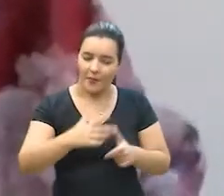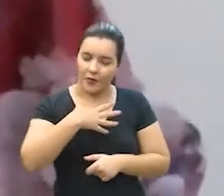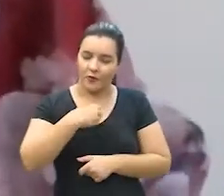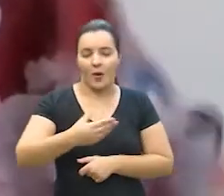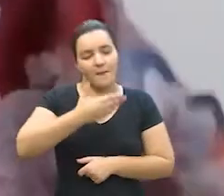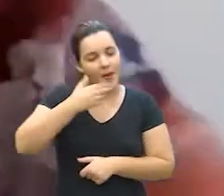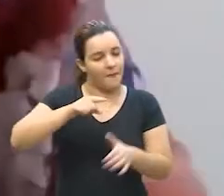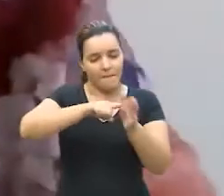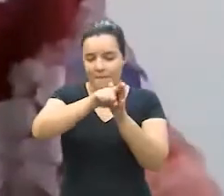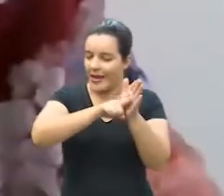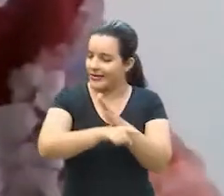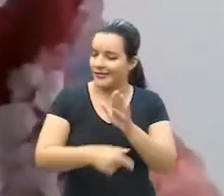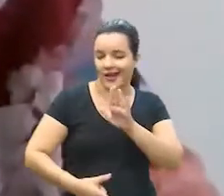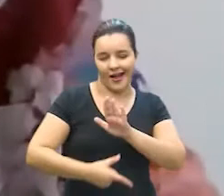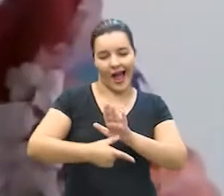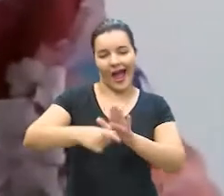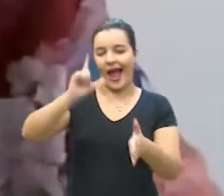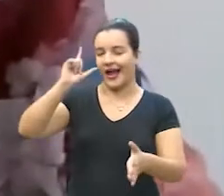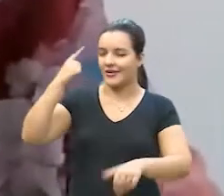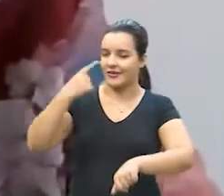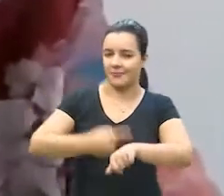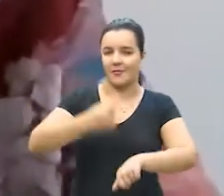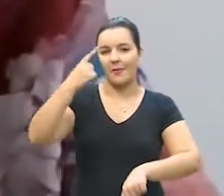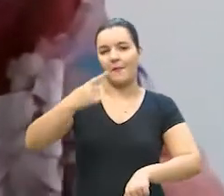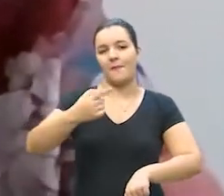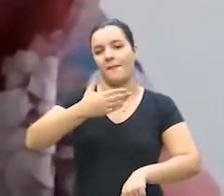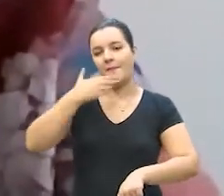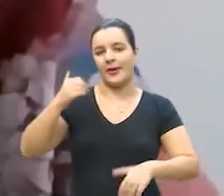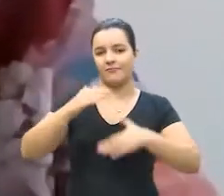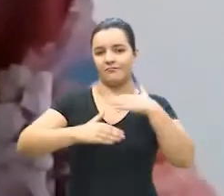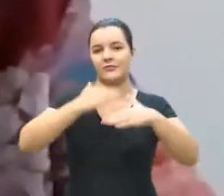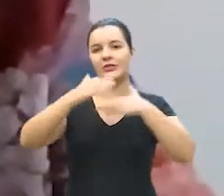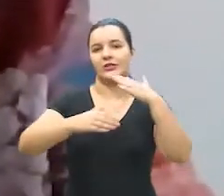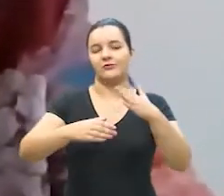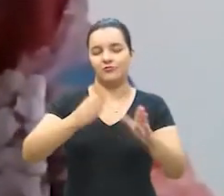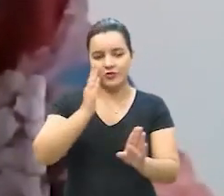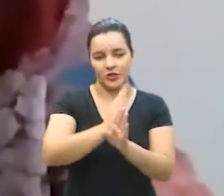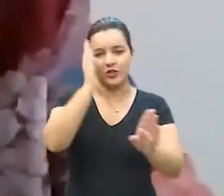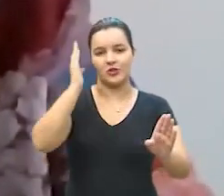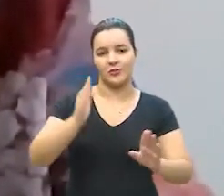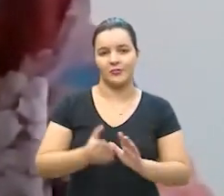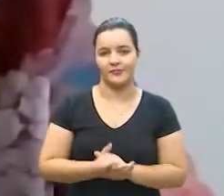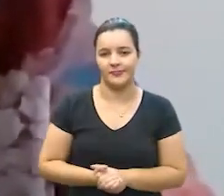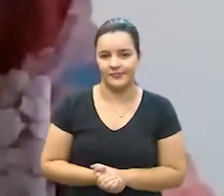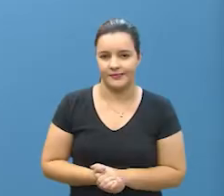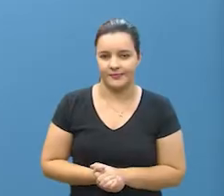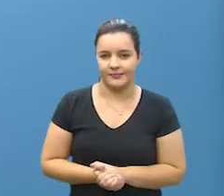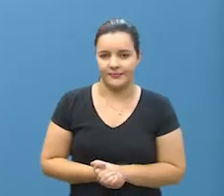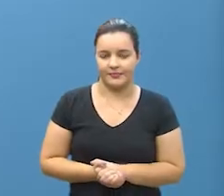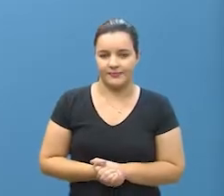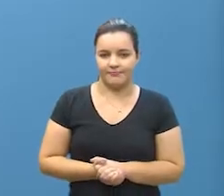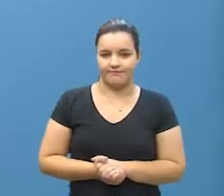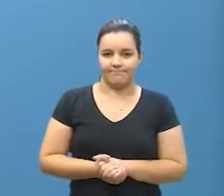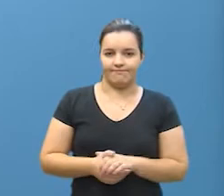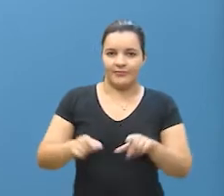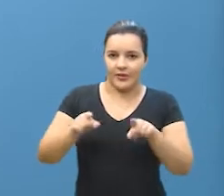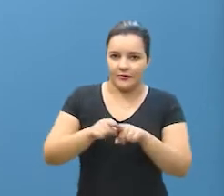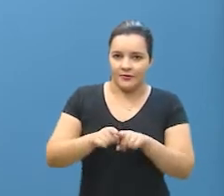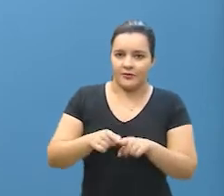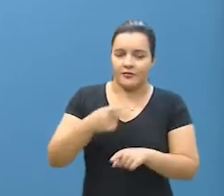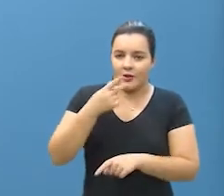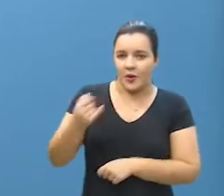trabalho, melhor o desenvolvimento, melhor o prognóstico para essa criança. Agora você falou da importância